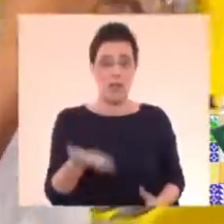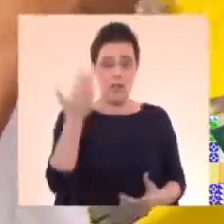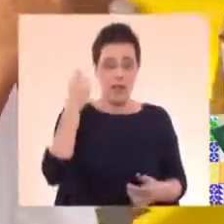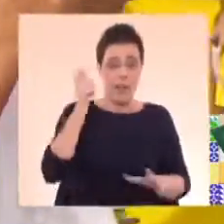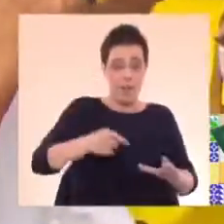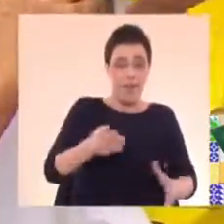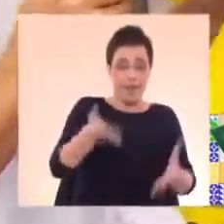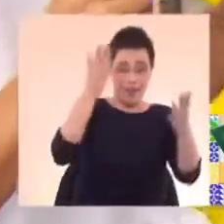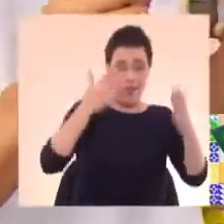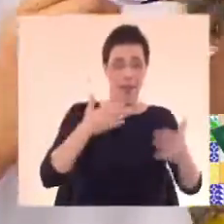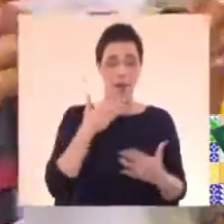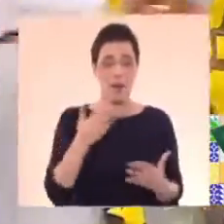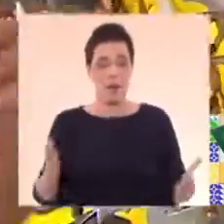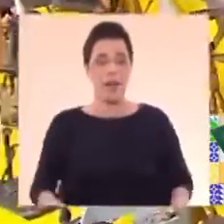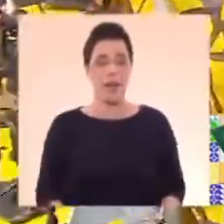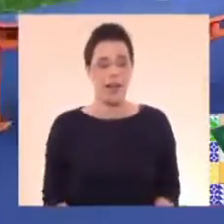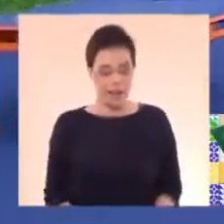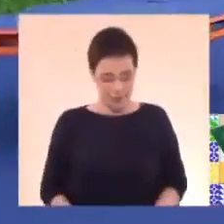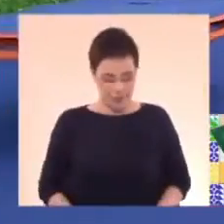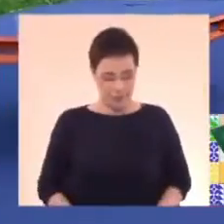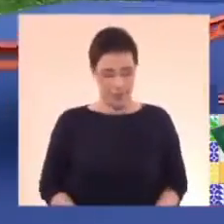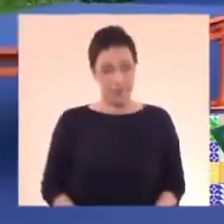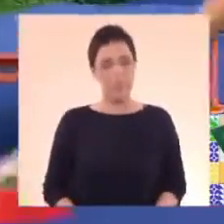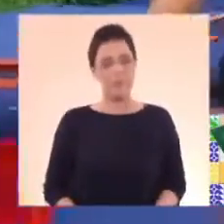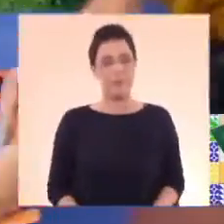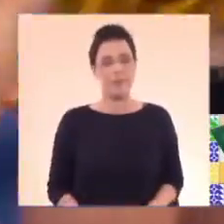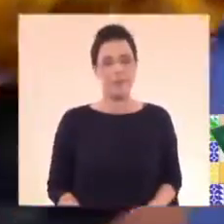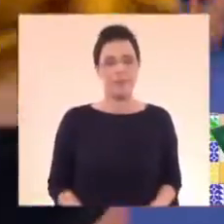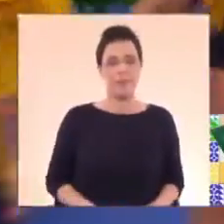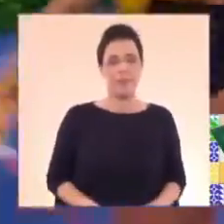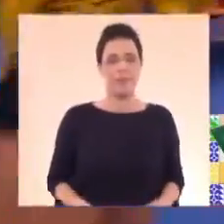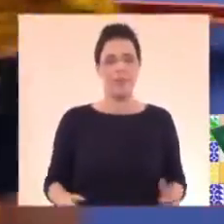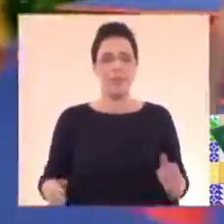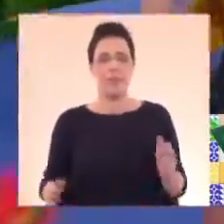Martelada agora. Vamos embora. Muito obrigada. Olha.